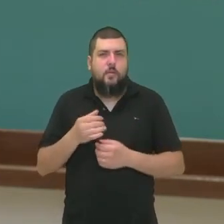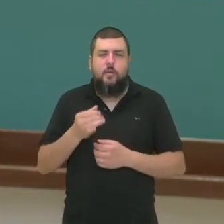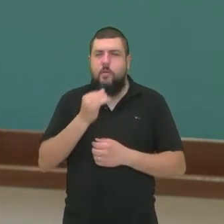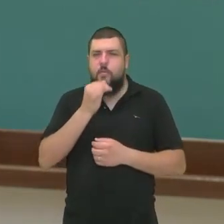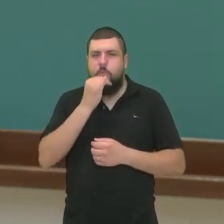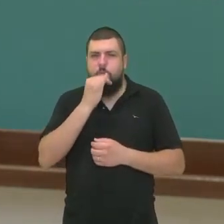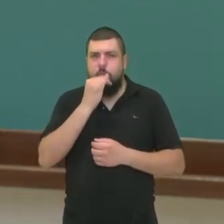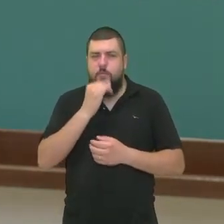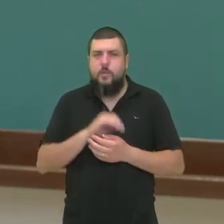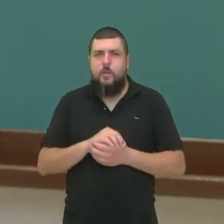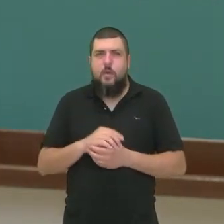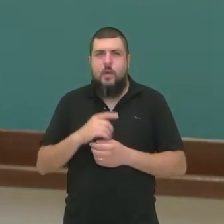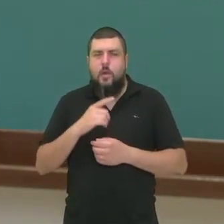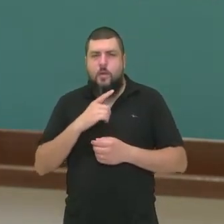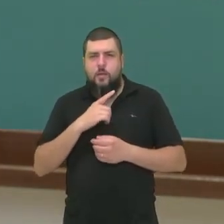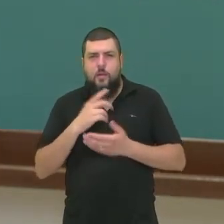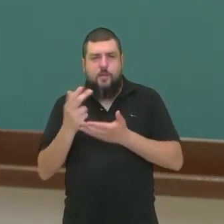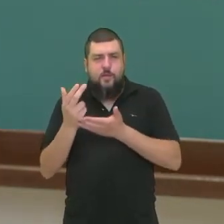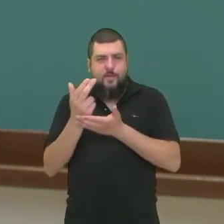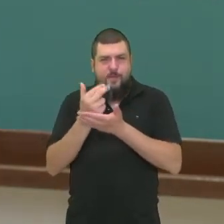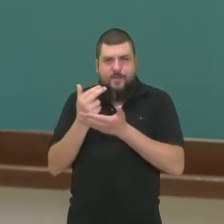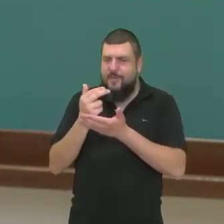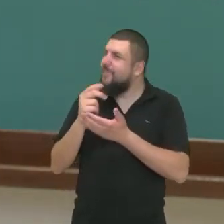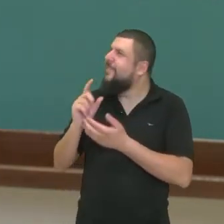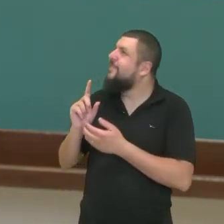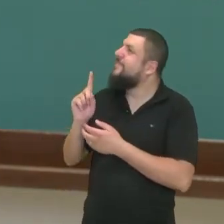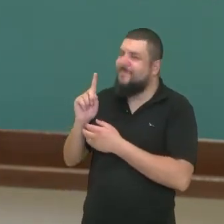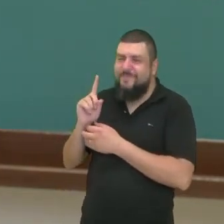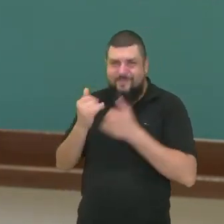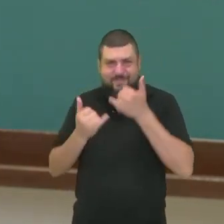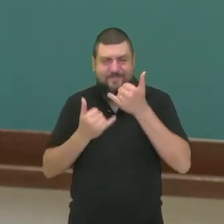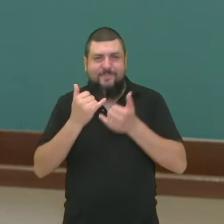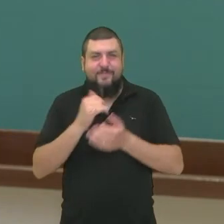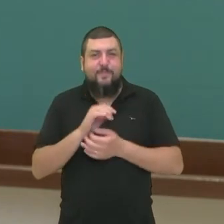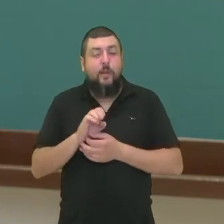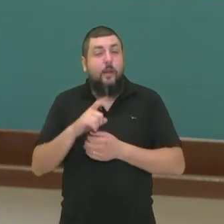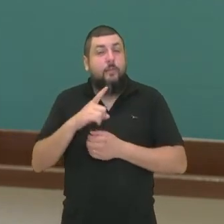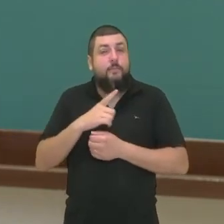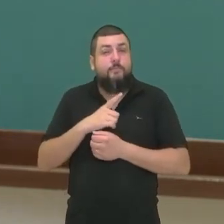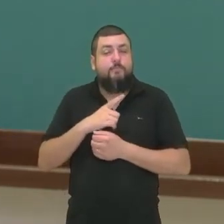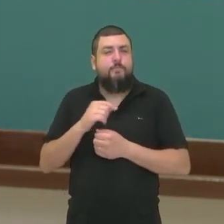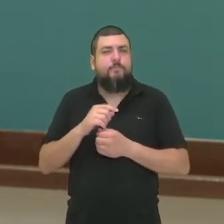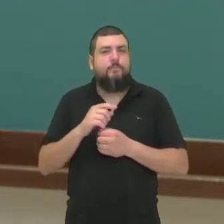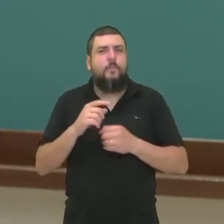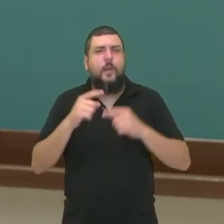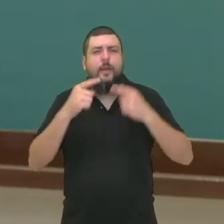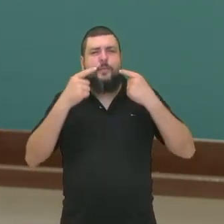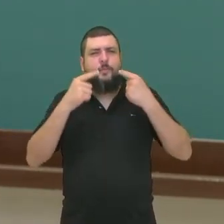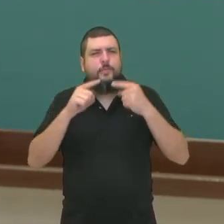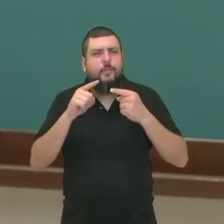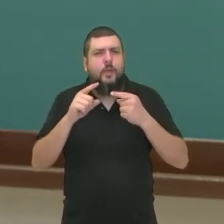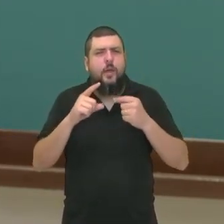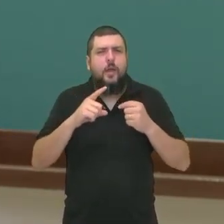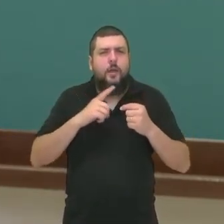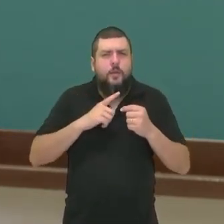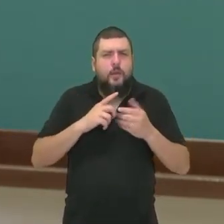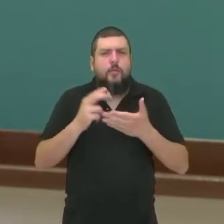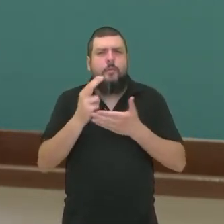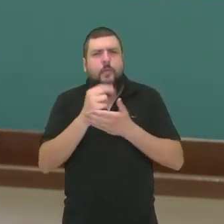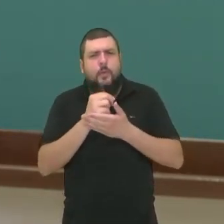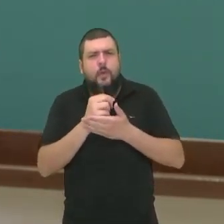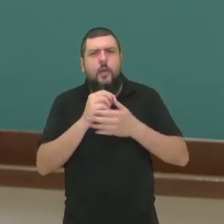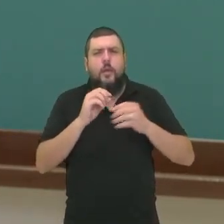tem, né, aqui ali na ilustração, a gente tem, né, a questão da pauta musical. Então, cada espaço, né, essas linhas